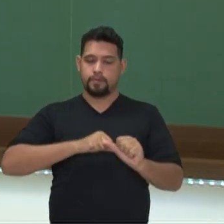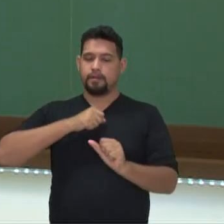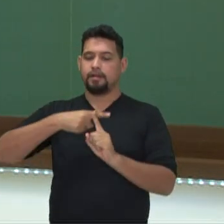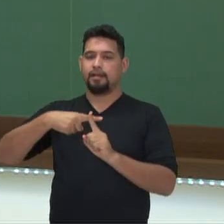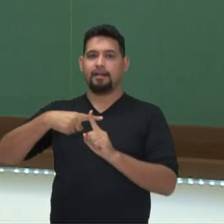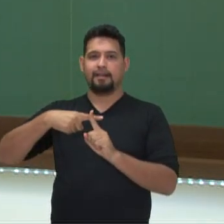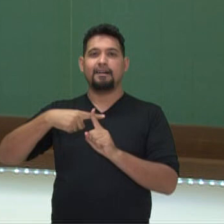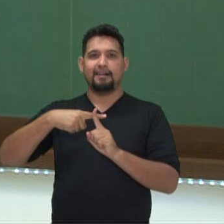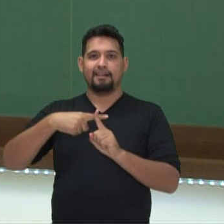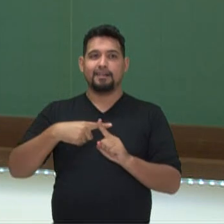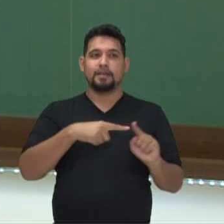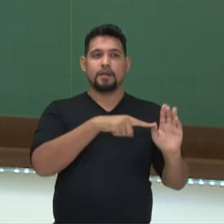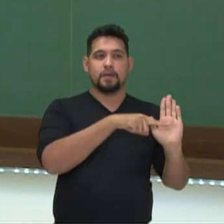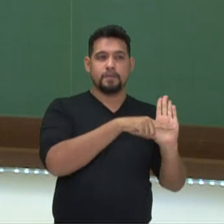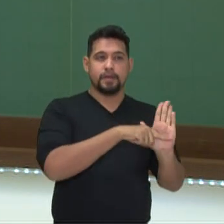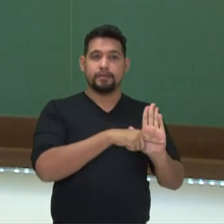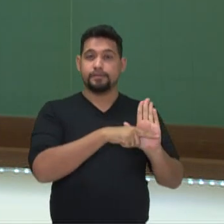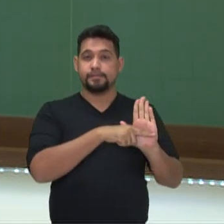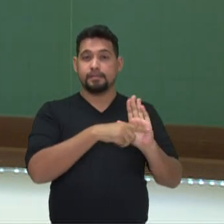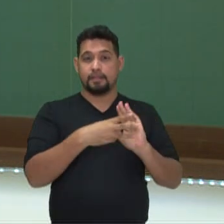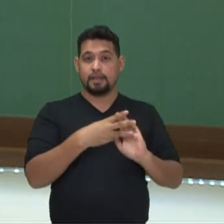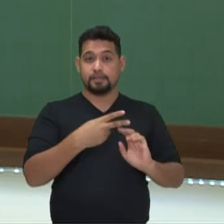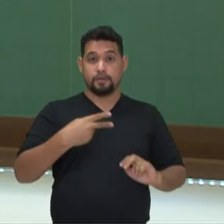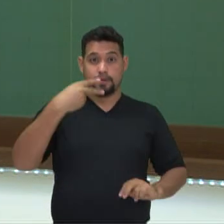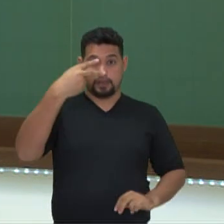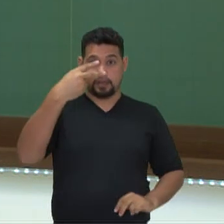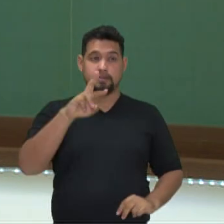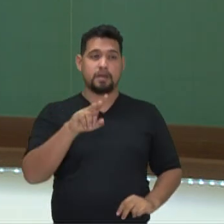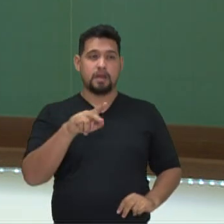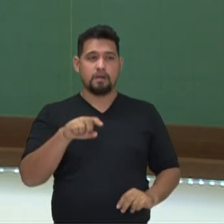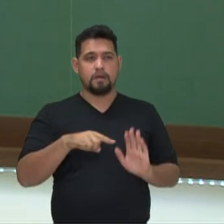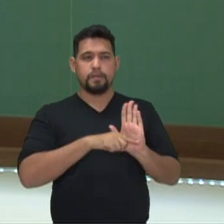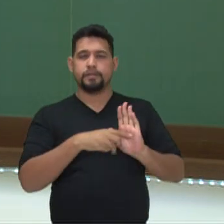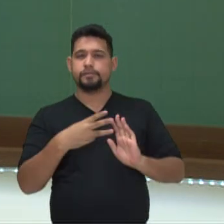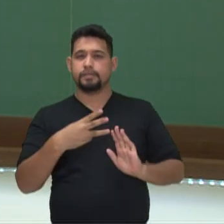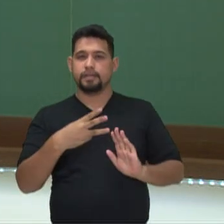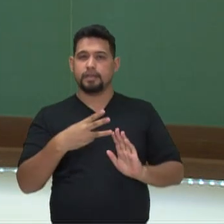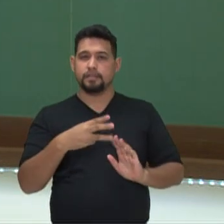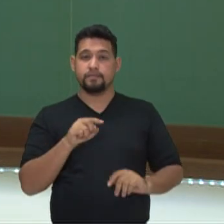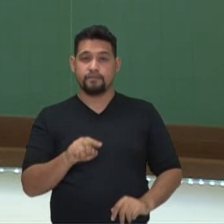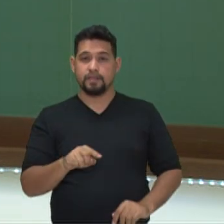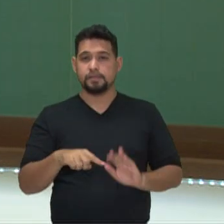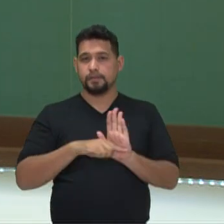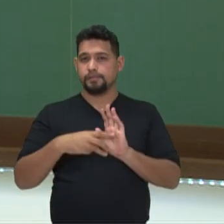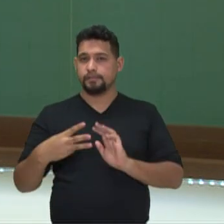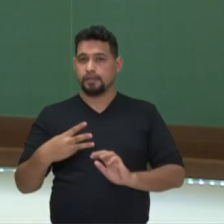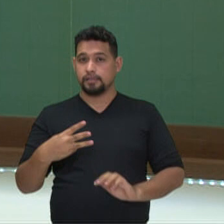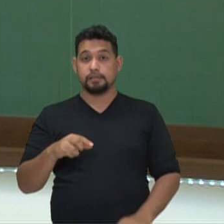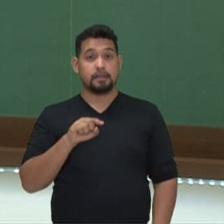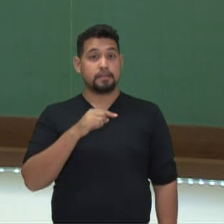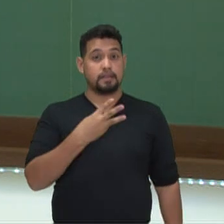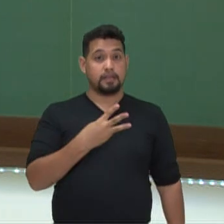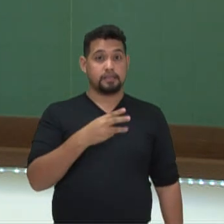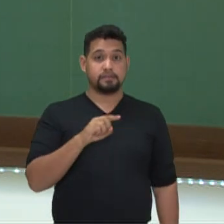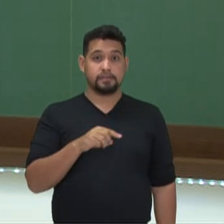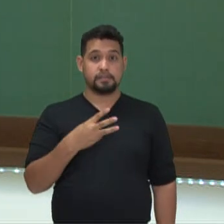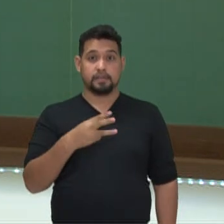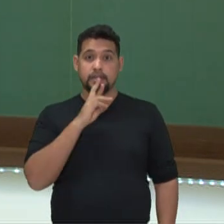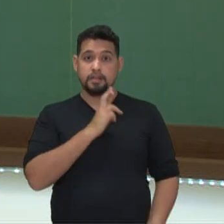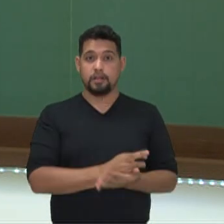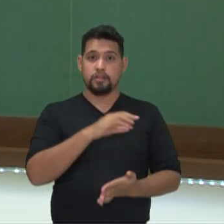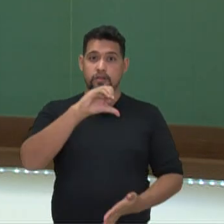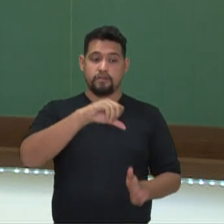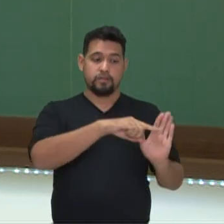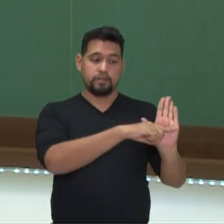Olha lá, menos 3 ao quadrado é igual a menos 3 vezes menos 3, 3 vezes 3 é 9 e menos